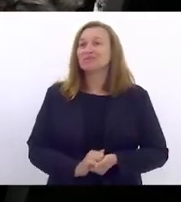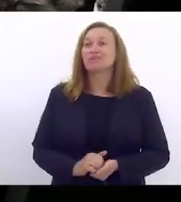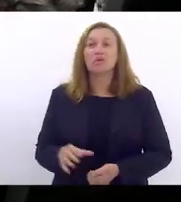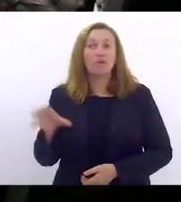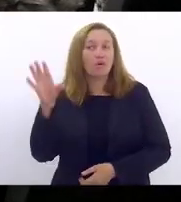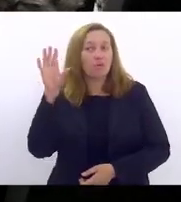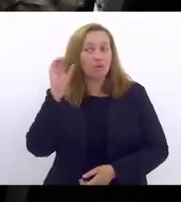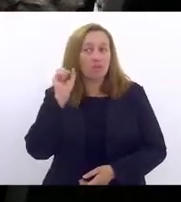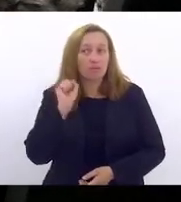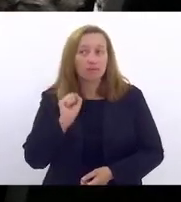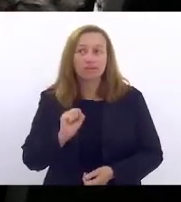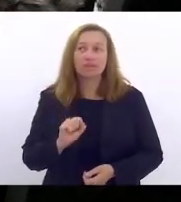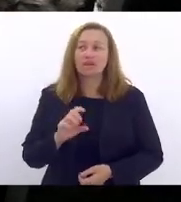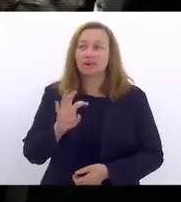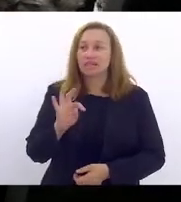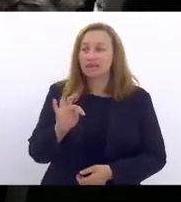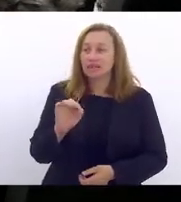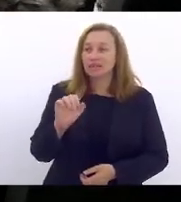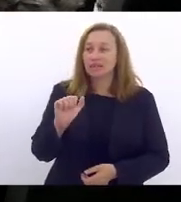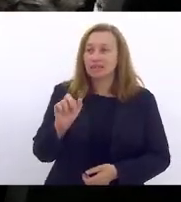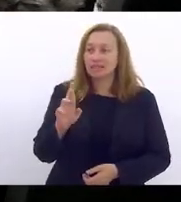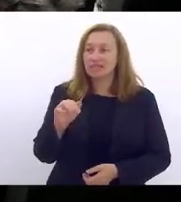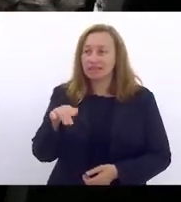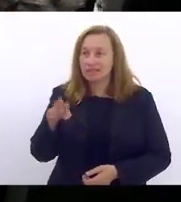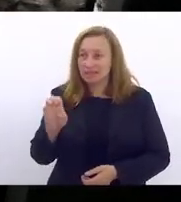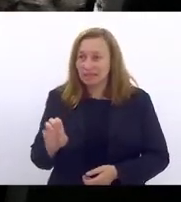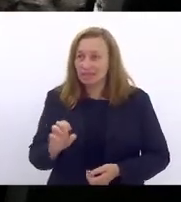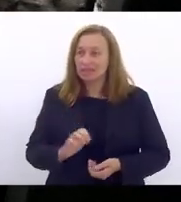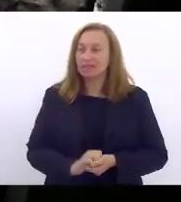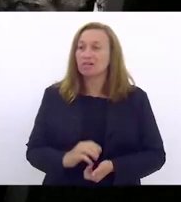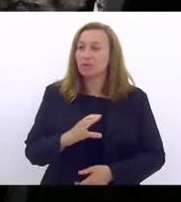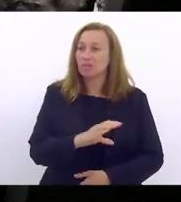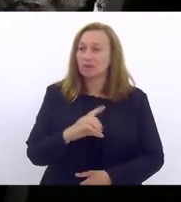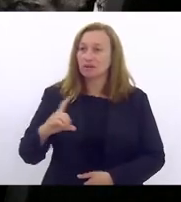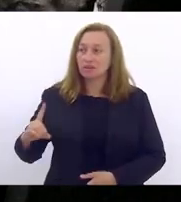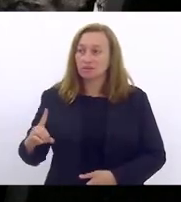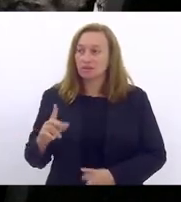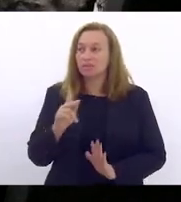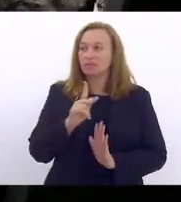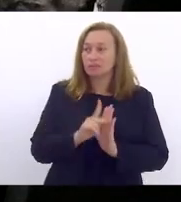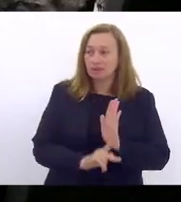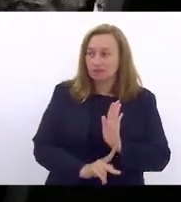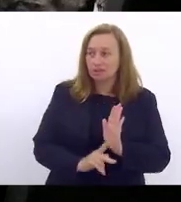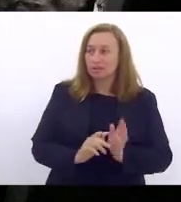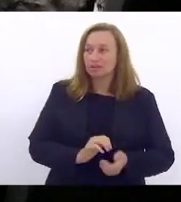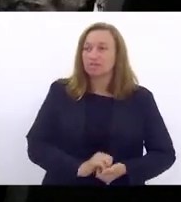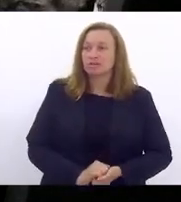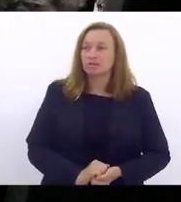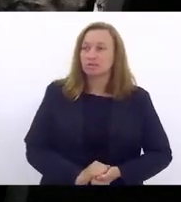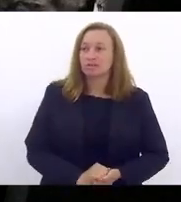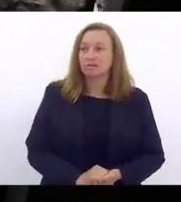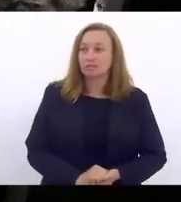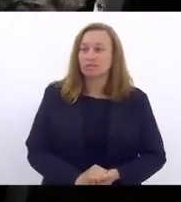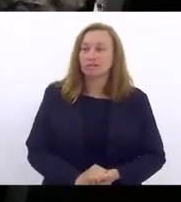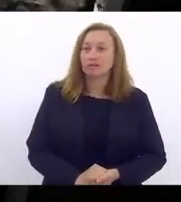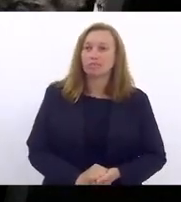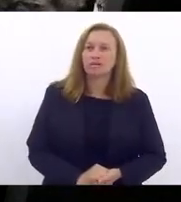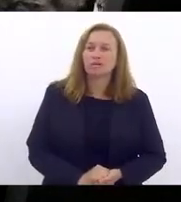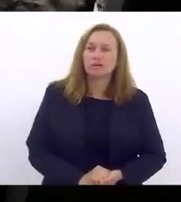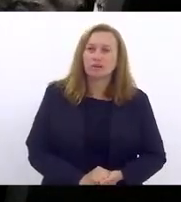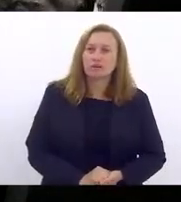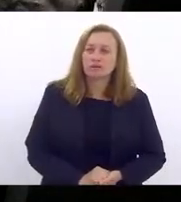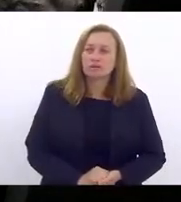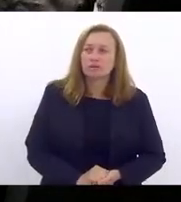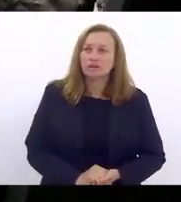ouvir a Tarciane Ornelas, coordenação do projeto Acolher Gestante e Associação de